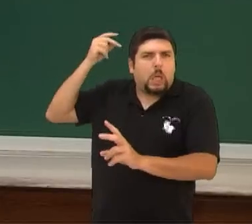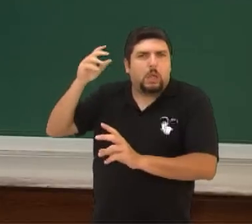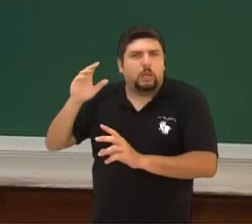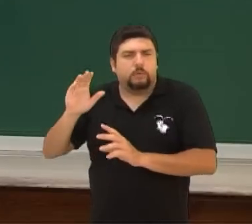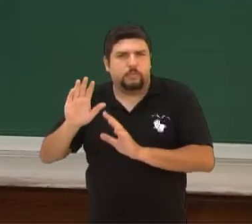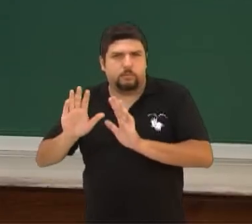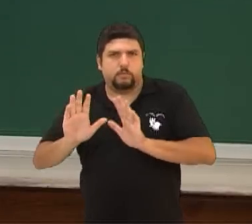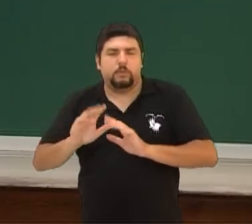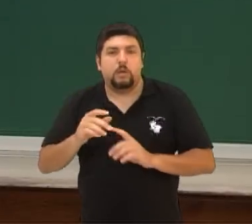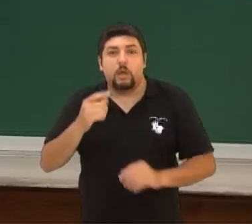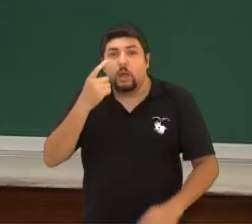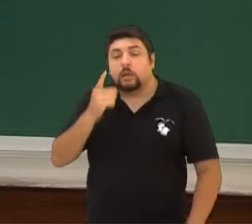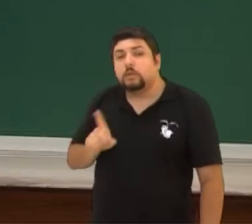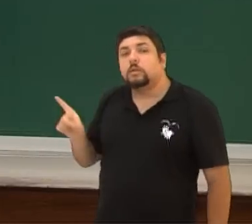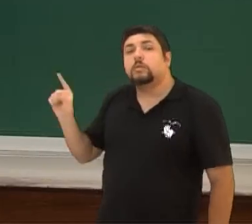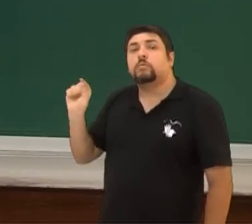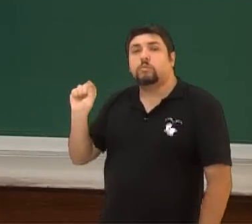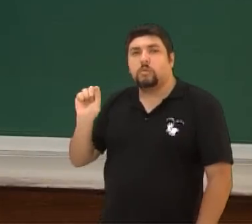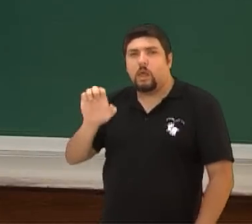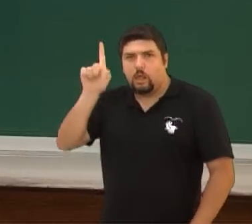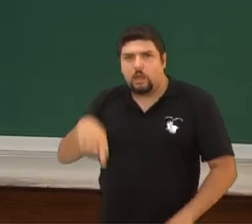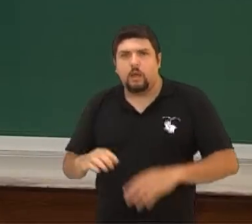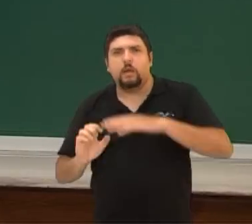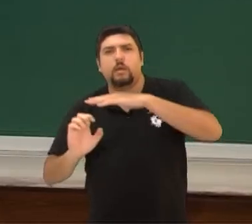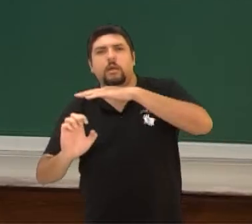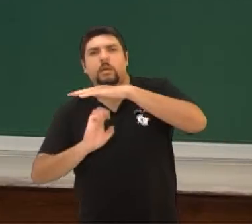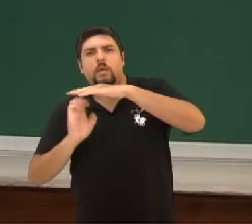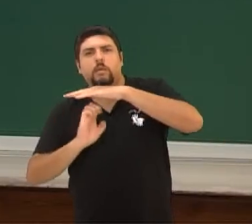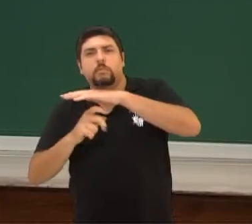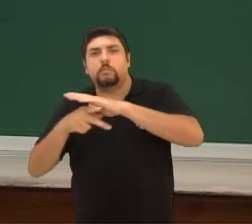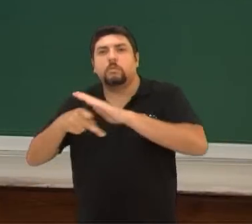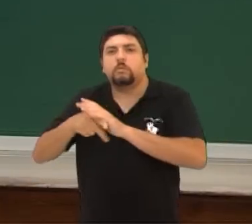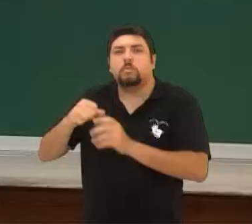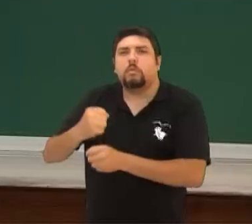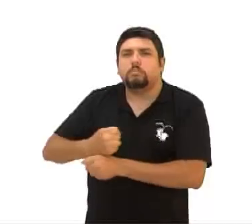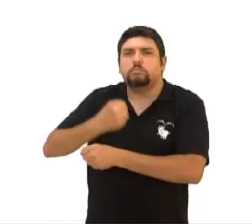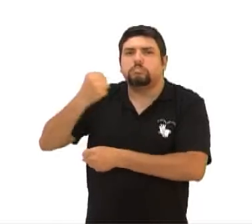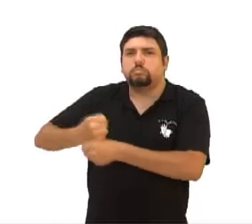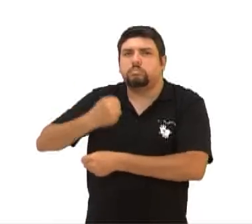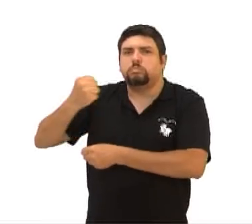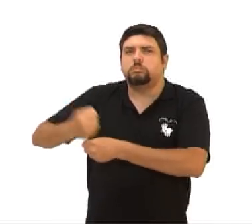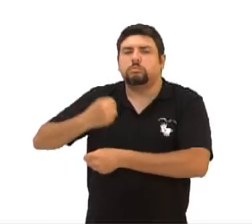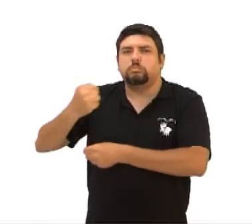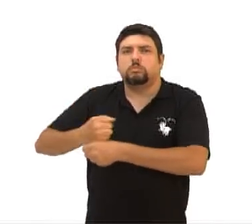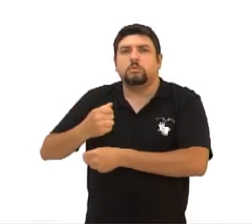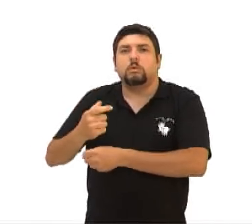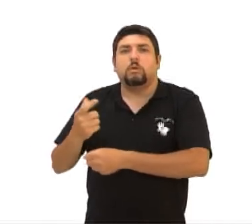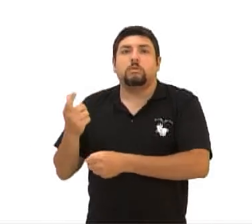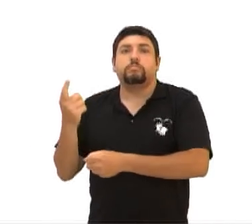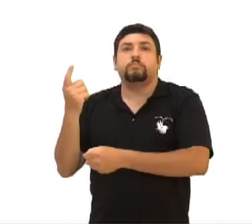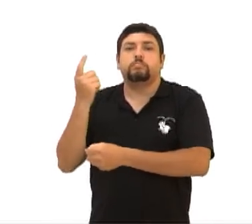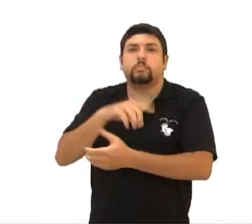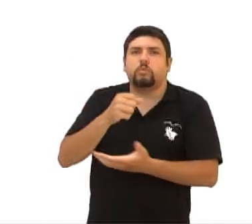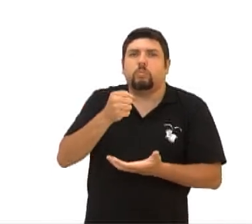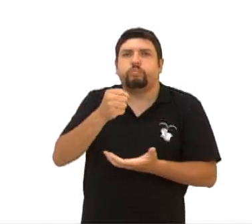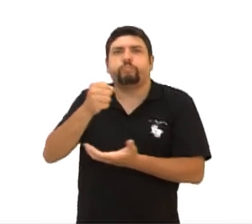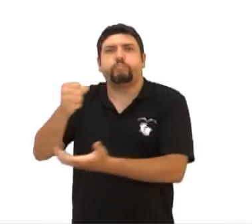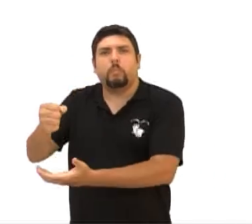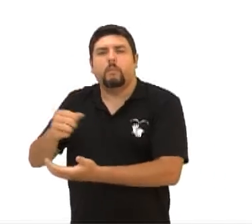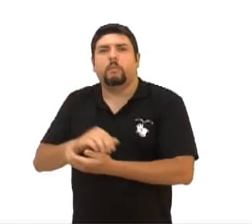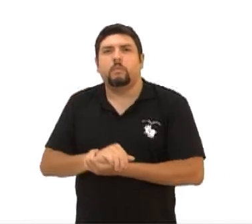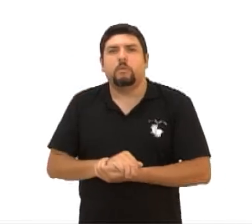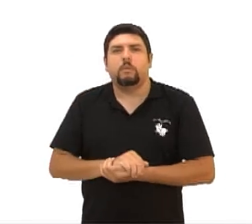firma que foi premiada na África do Sul, uma empresa de construção civil. Qual é a consequência disso? Que